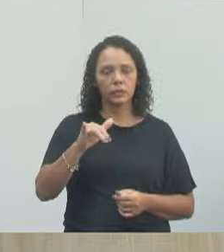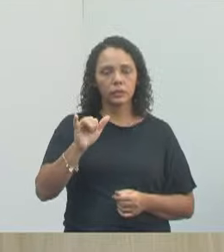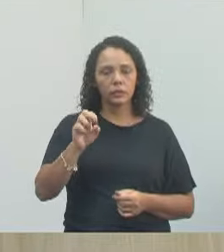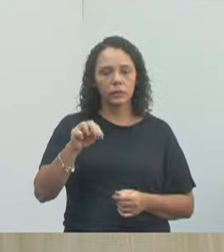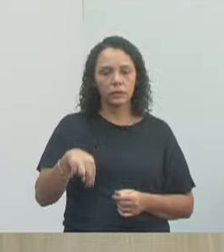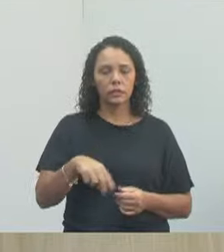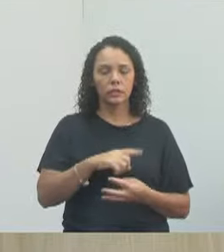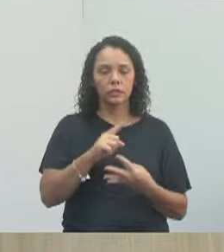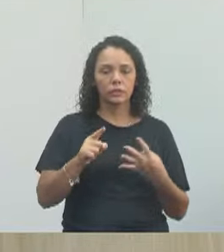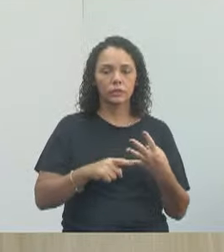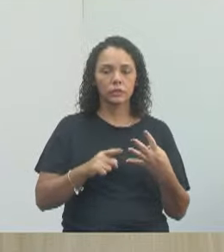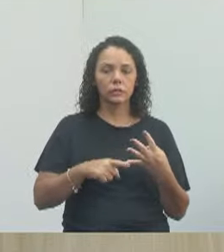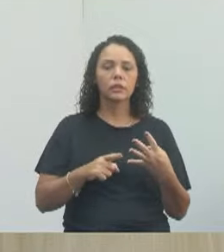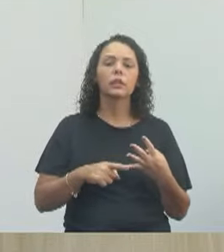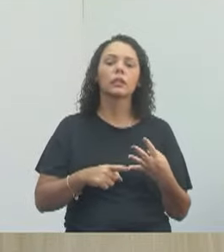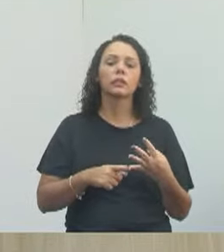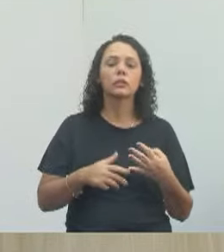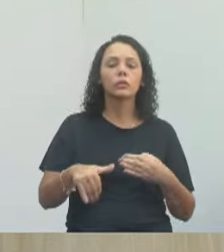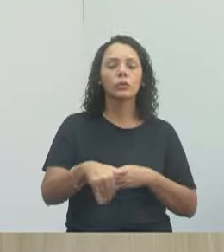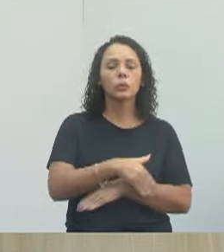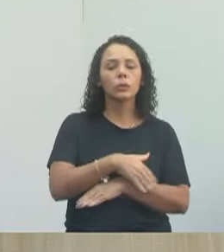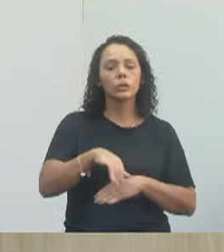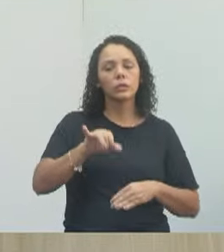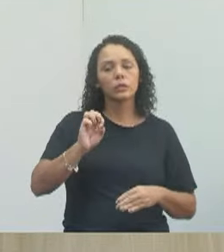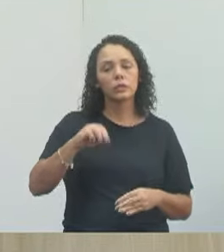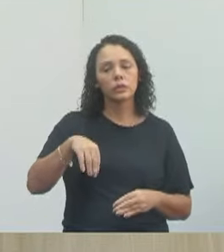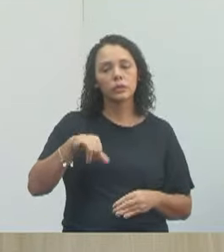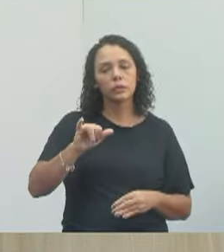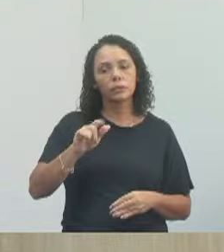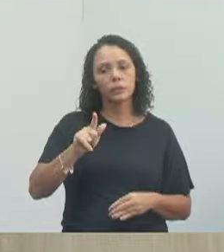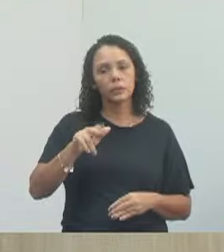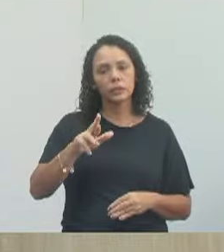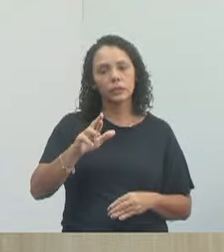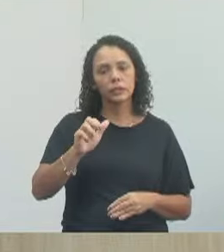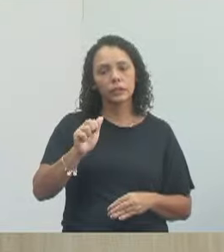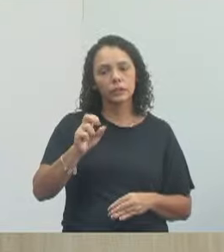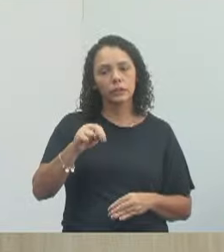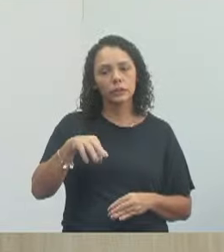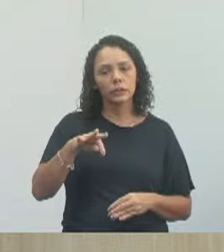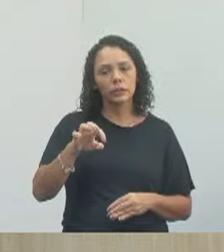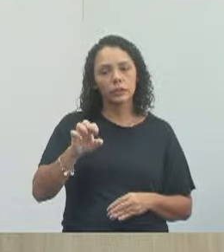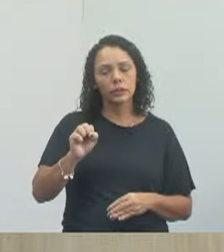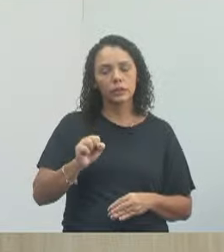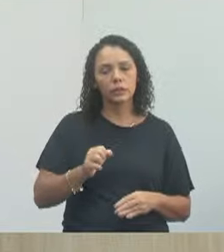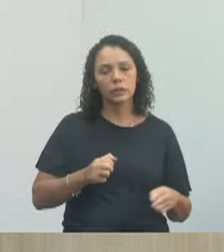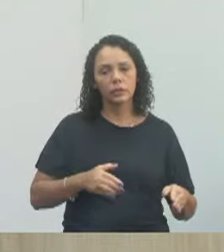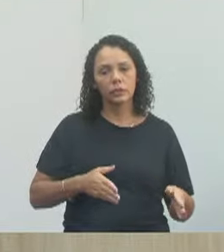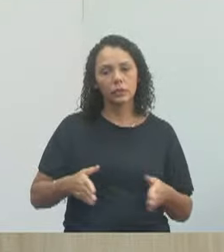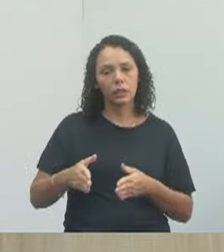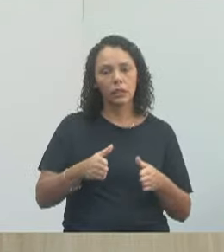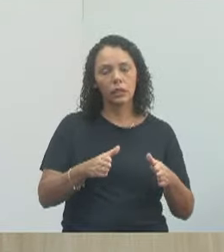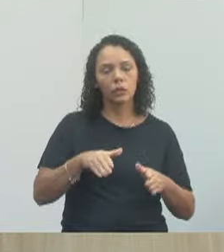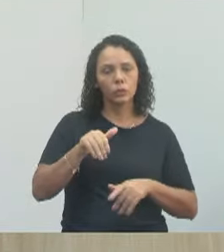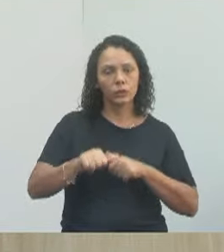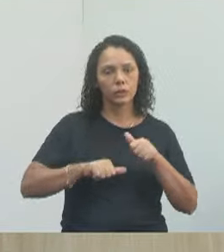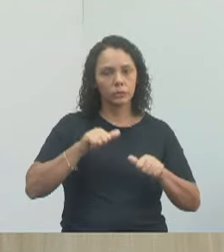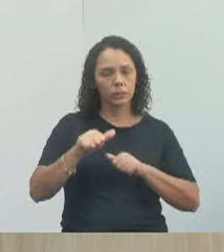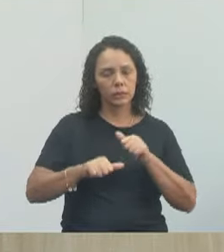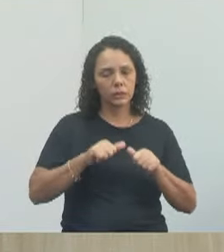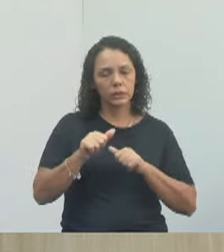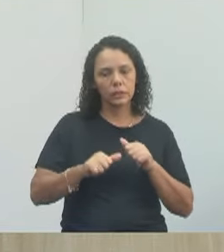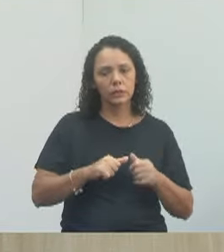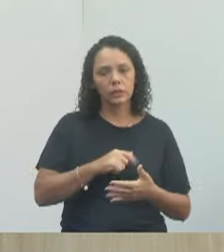do 213 parque meia-lua na ciclovia CCO